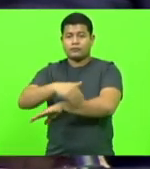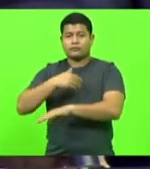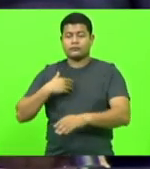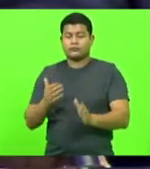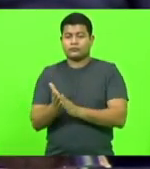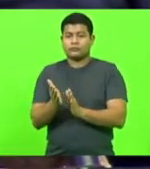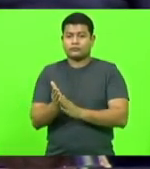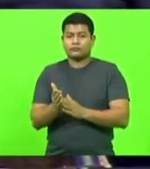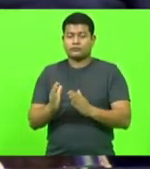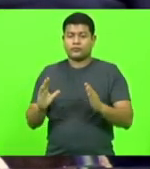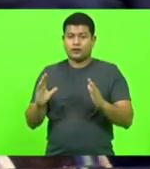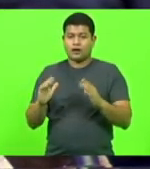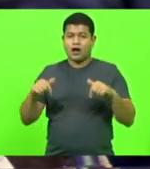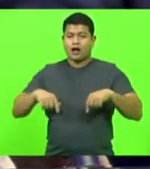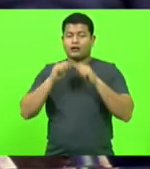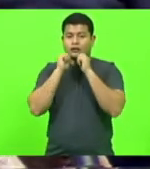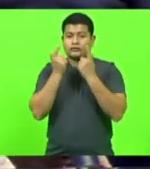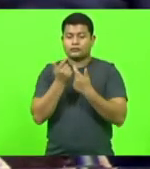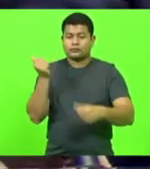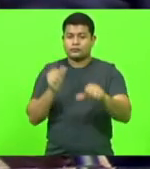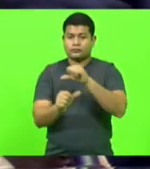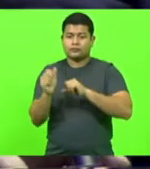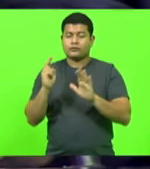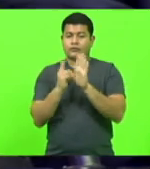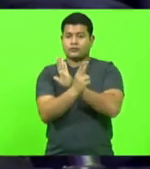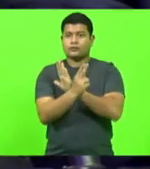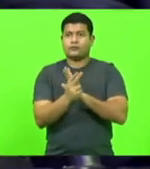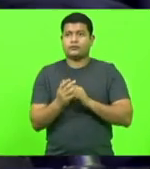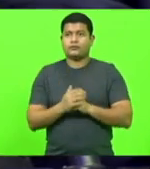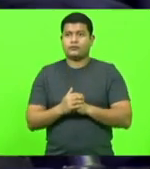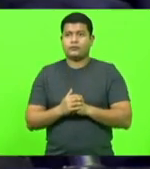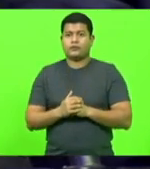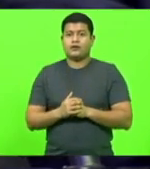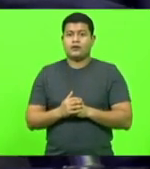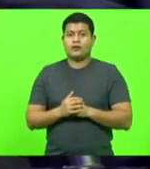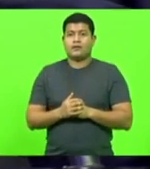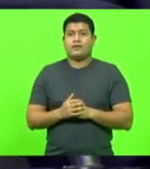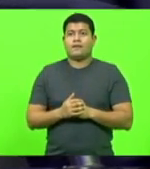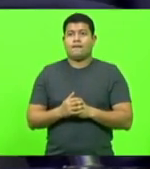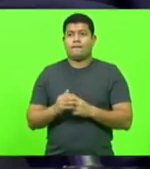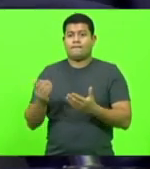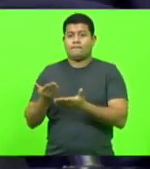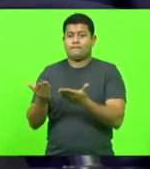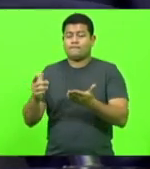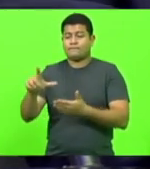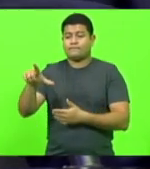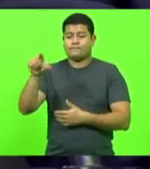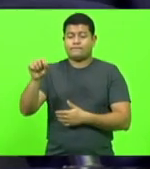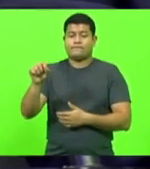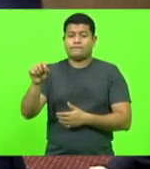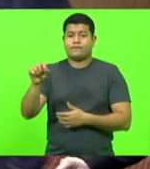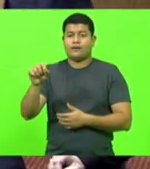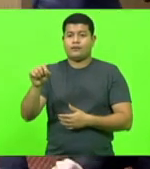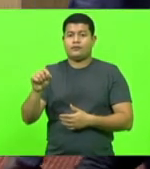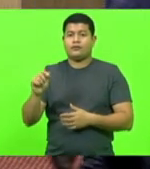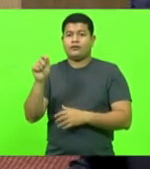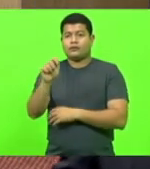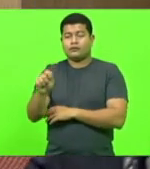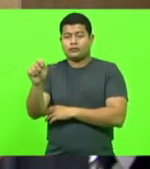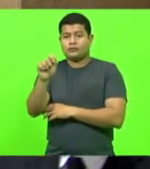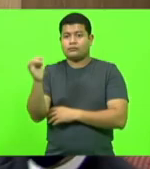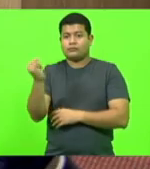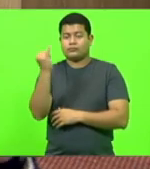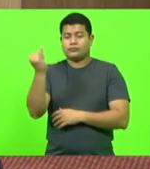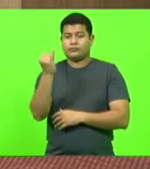casa também por essa mudança na razão social, na designação dessa associação tão importante para o